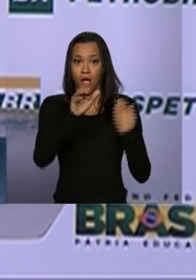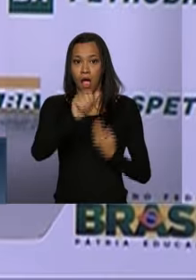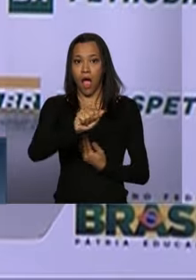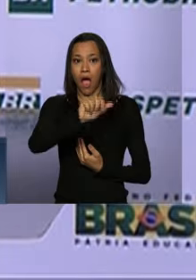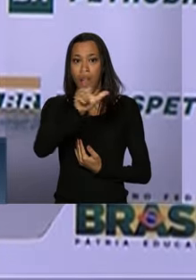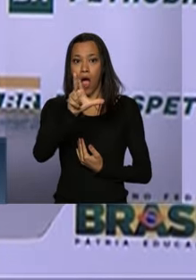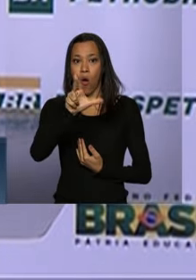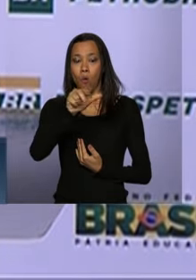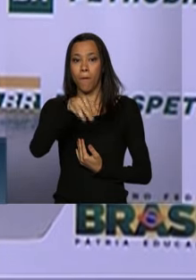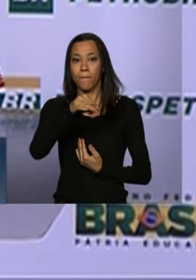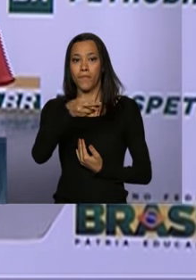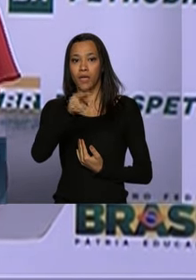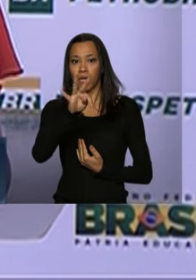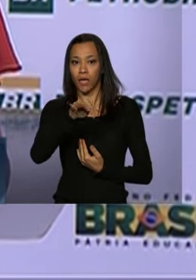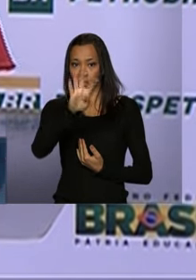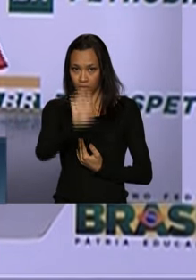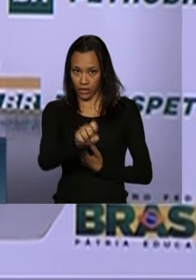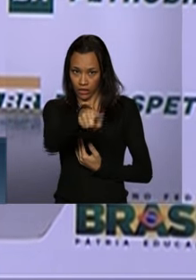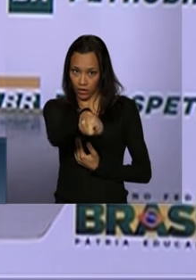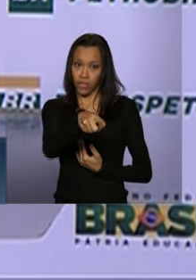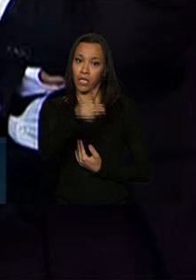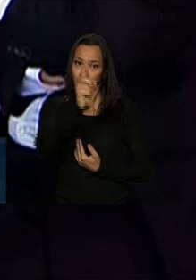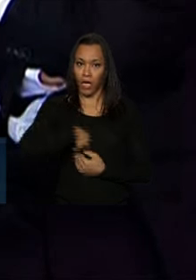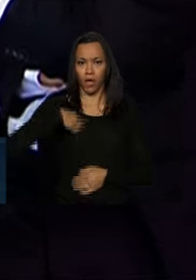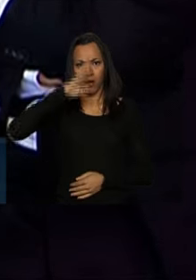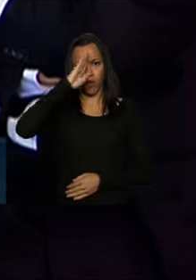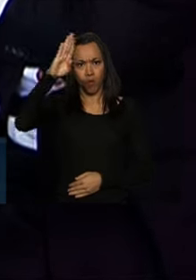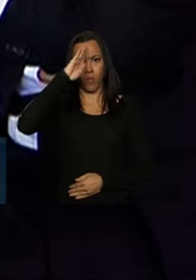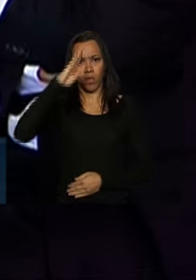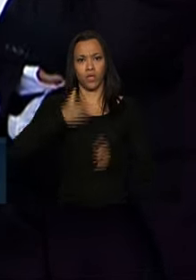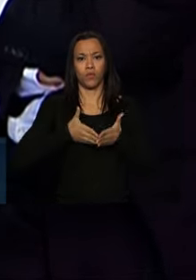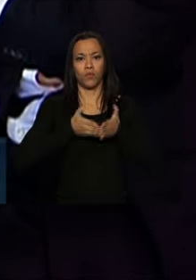Bacelar Leal Ferreira, comandante da Marinha.